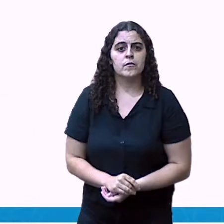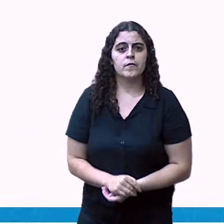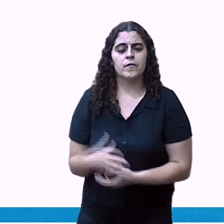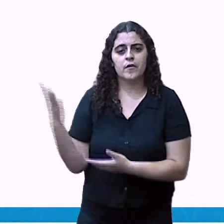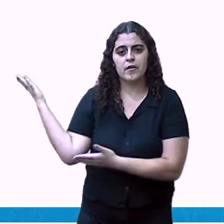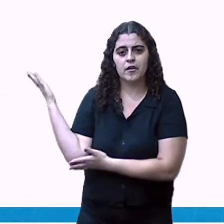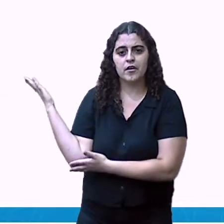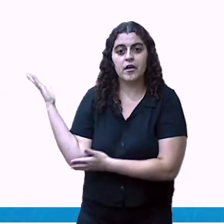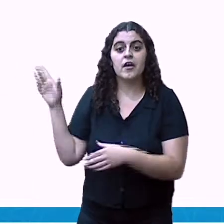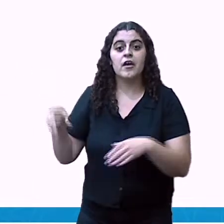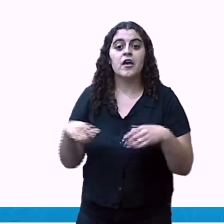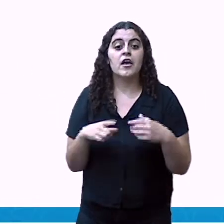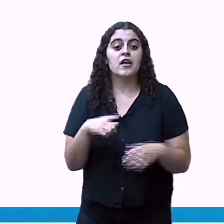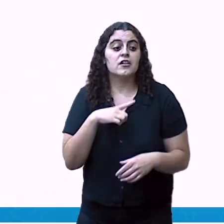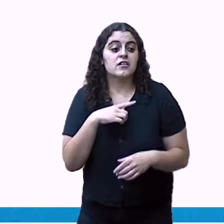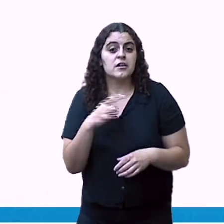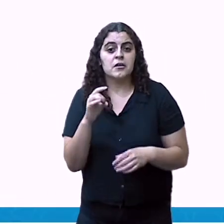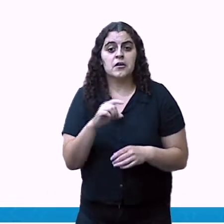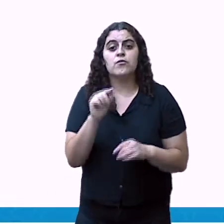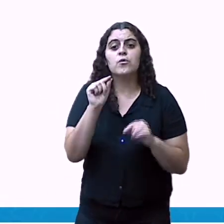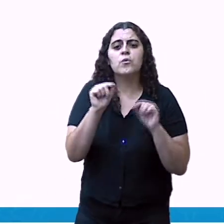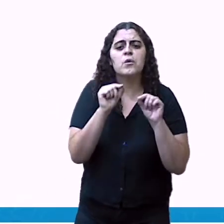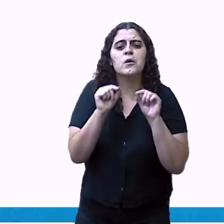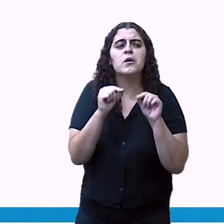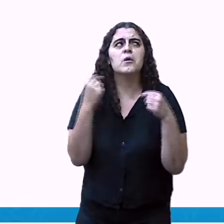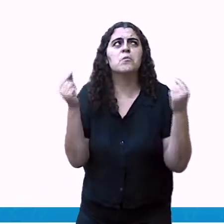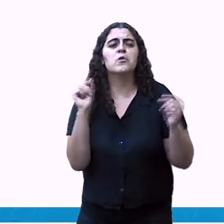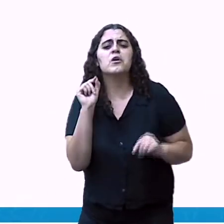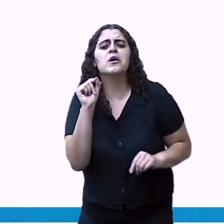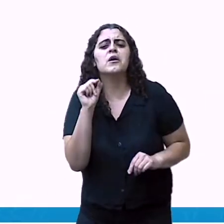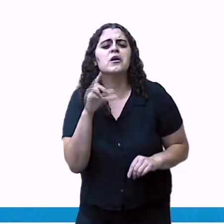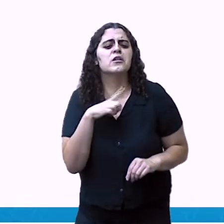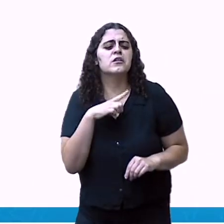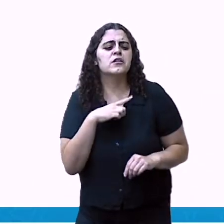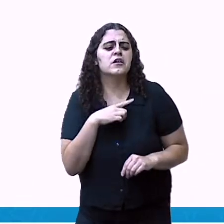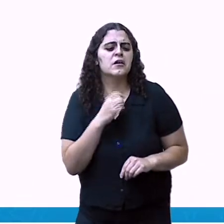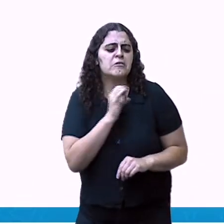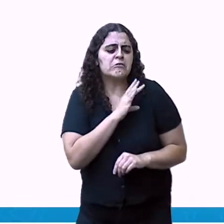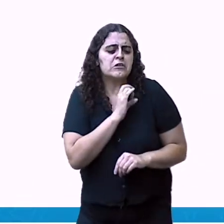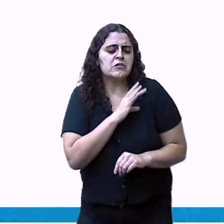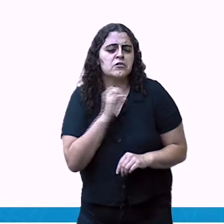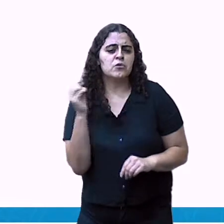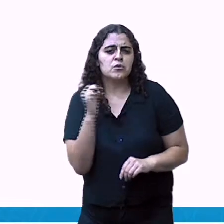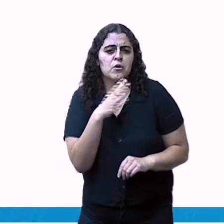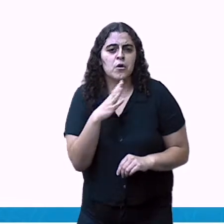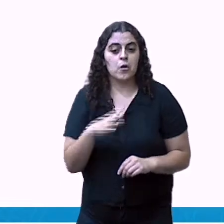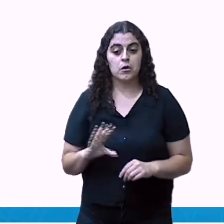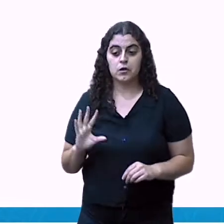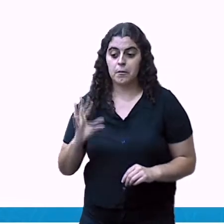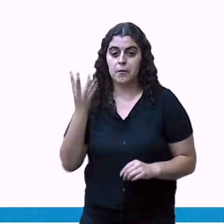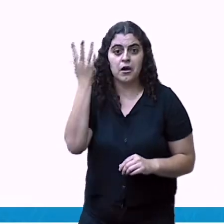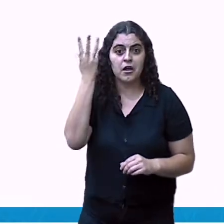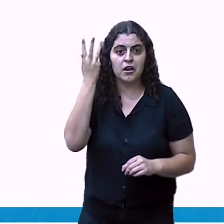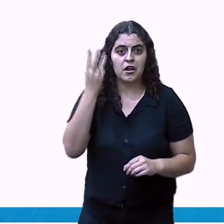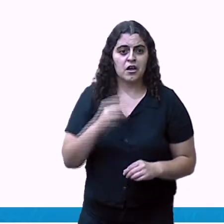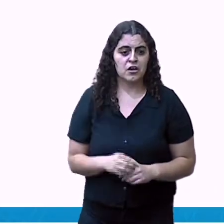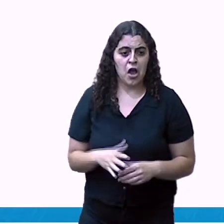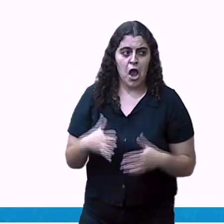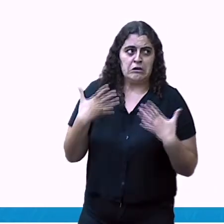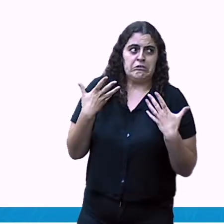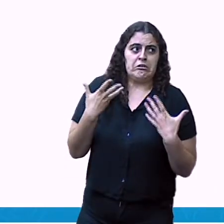Quem é que tem medo daquilo que é novo? Que quando aparece, a gente se assusta porque não